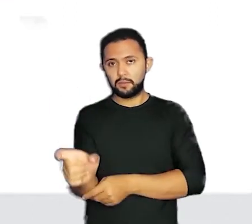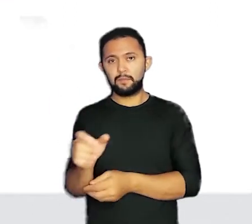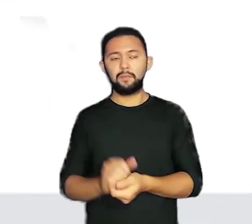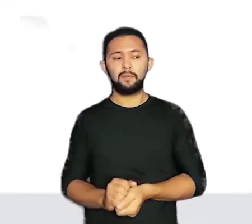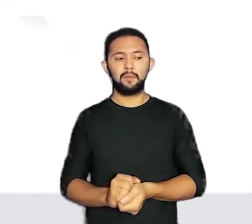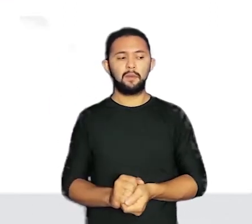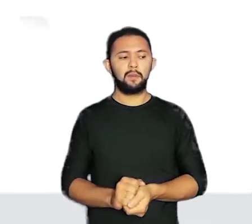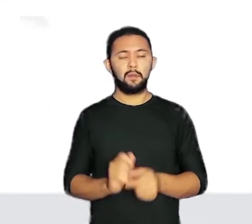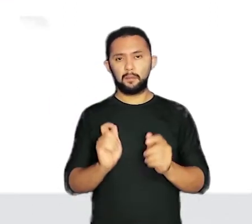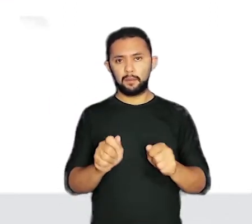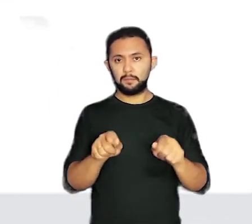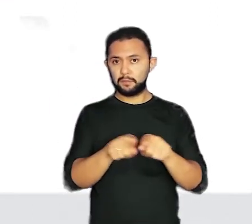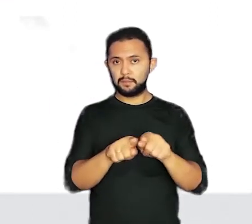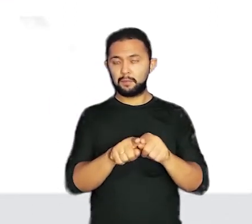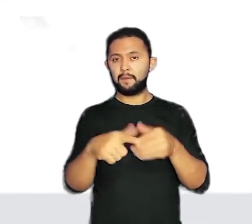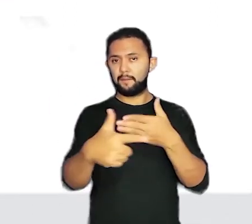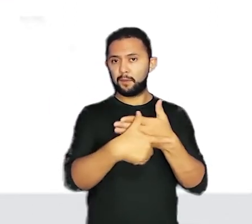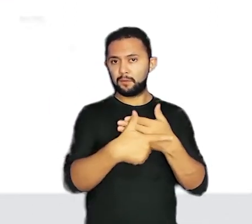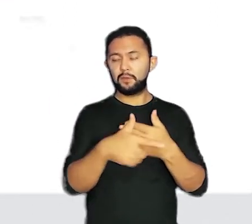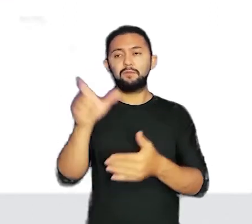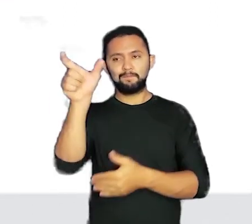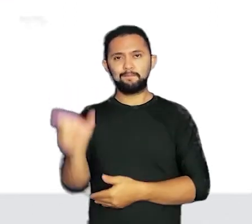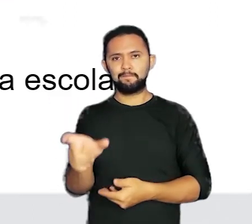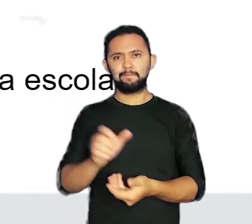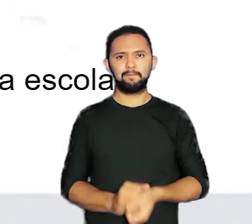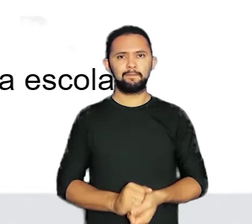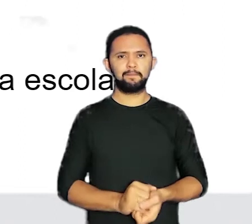pronomes indefinidos, eles também podem ser sujeito.